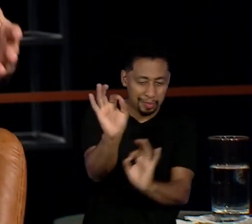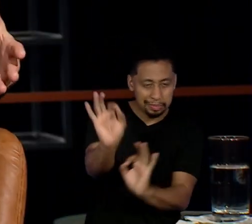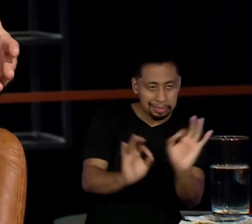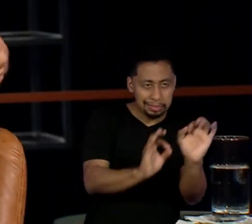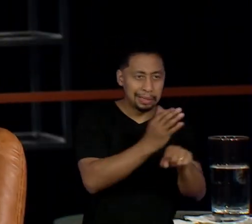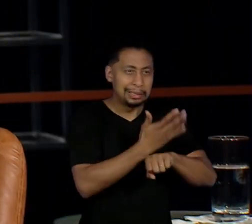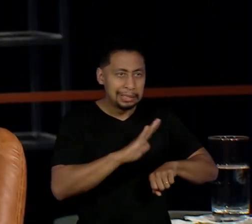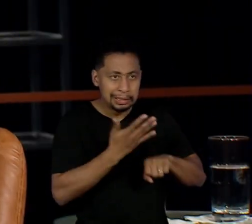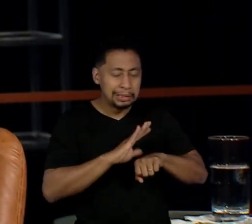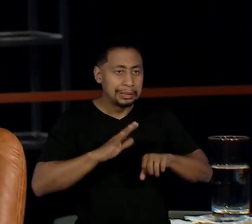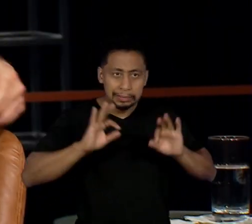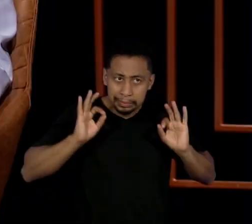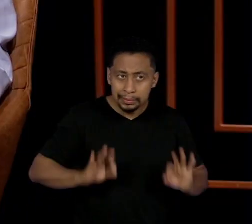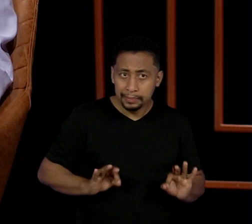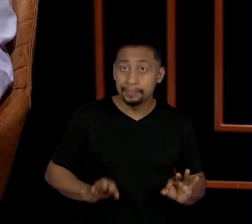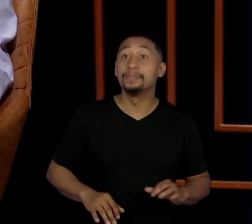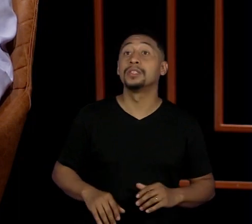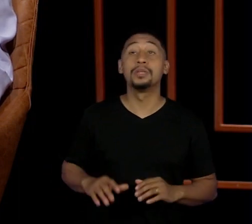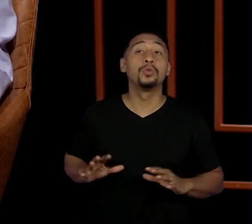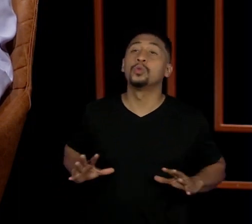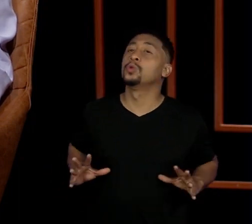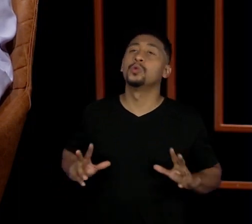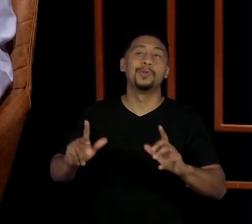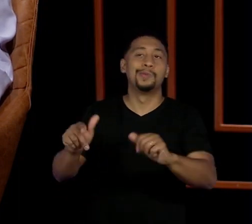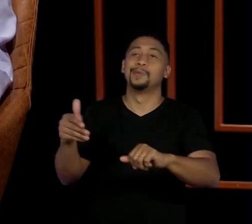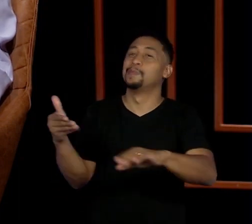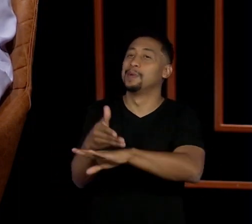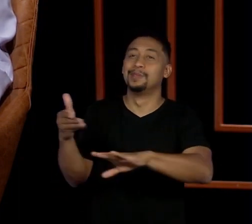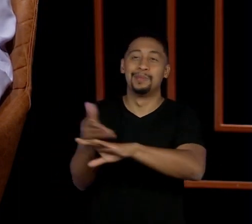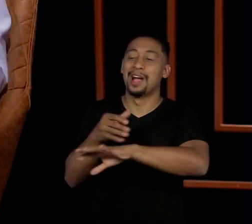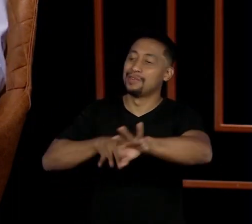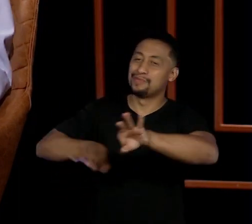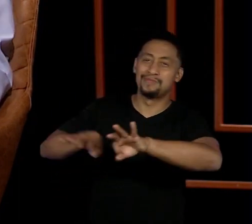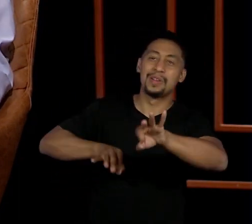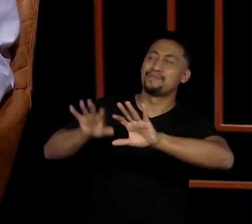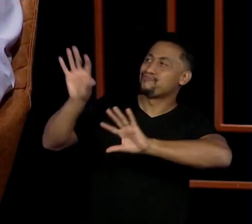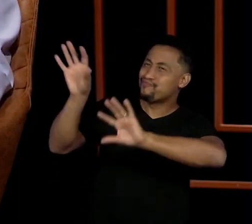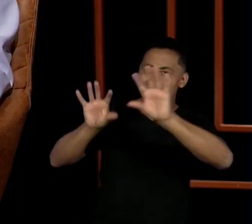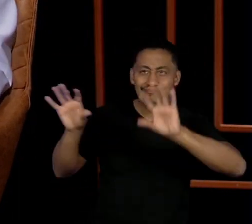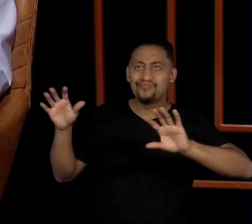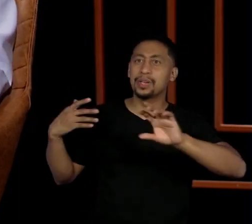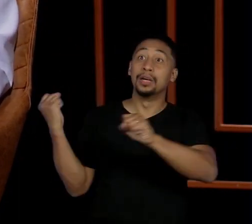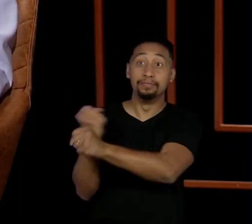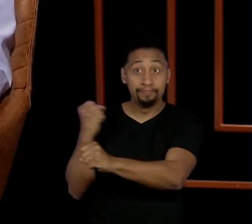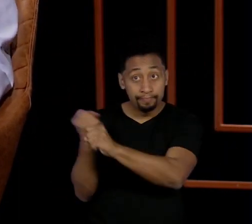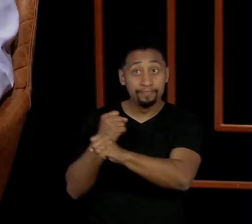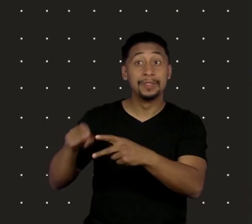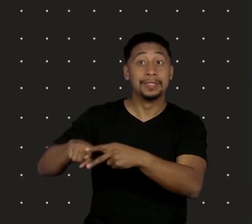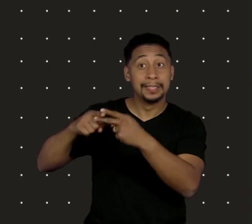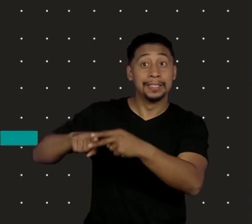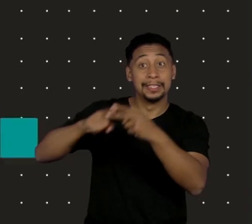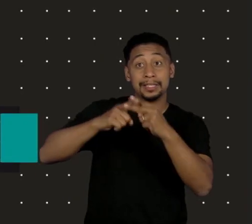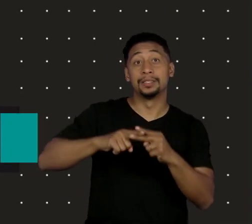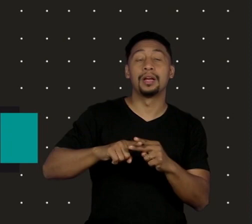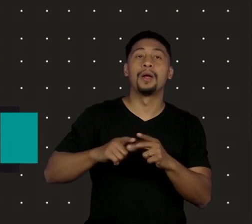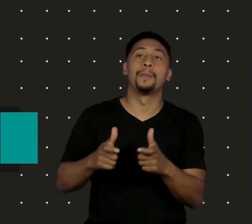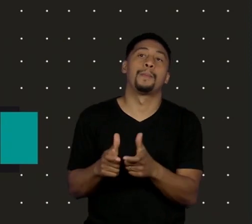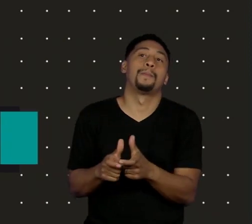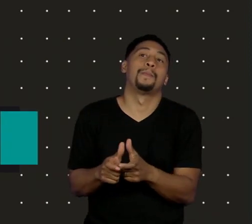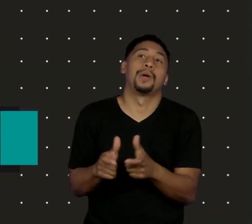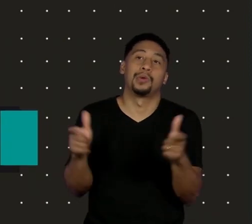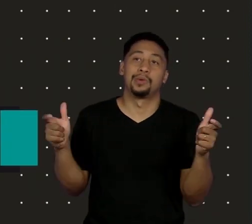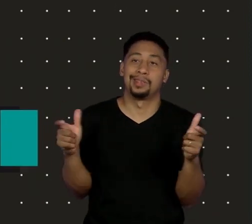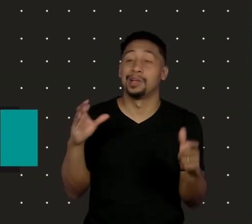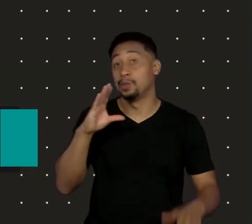meio na guerrilha tal. Todos fazíamos tudo, todo mundo fazia o cenário, todo mundo reformava o teatro. Éramos todos, na maioria das vezes,